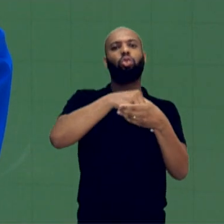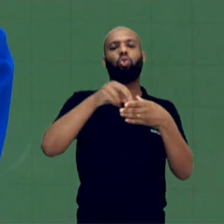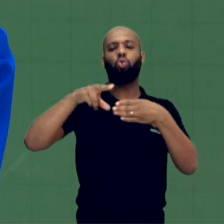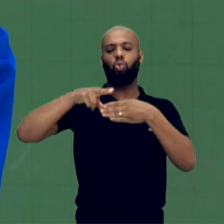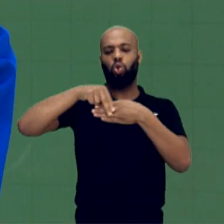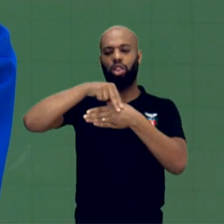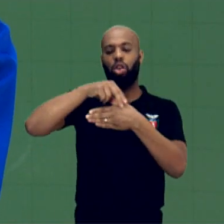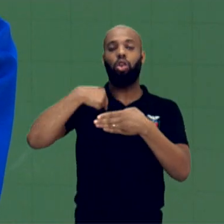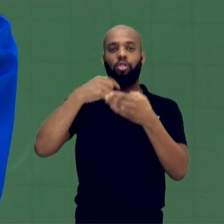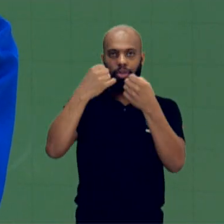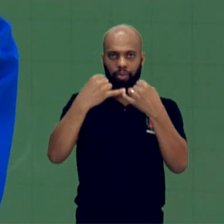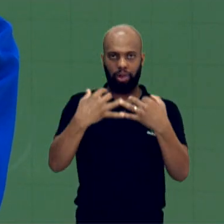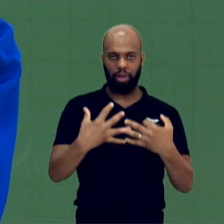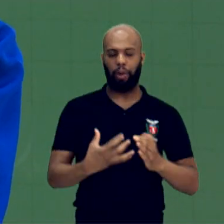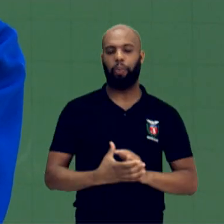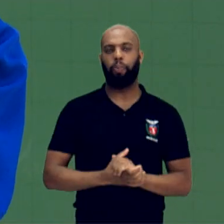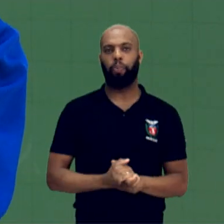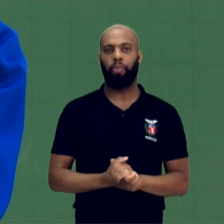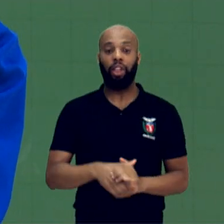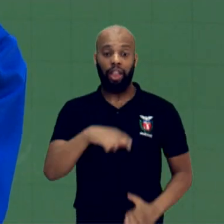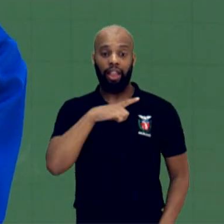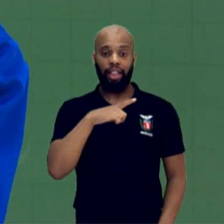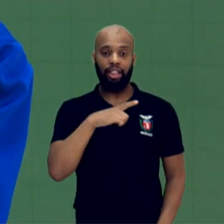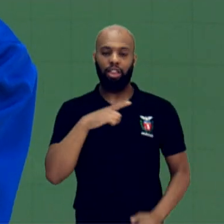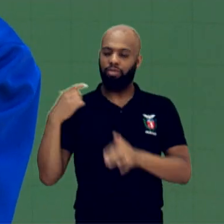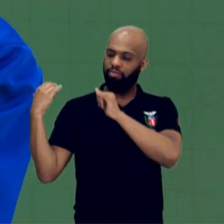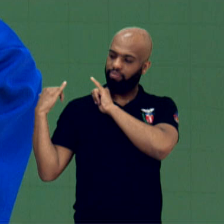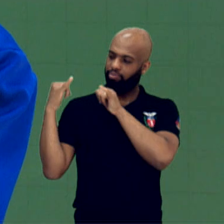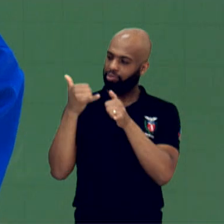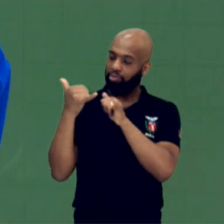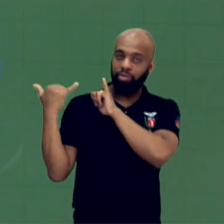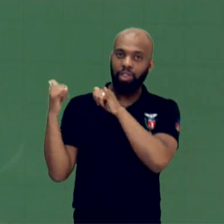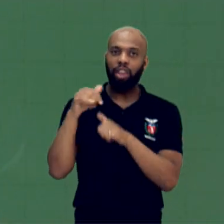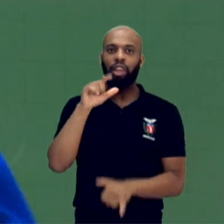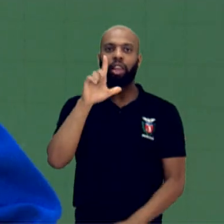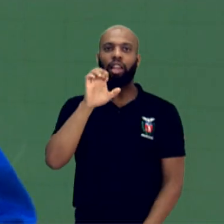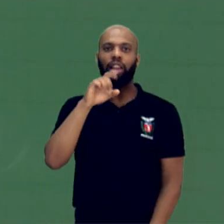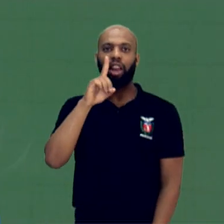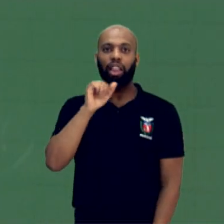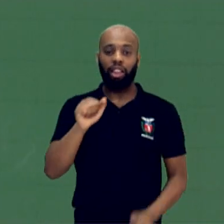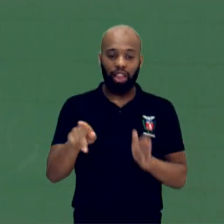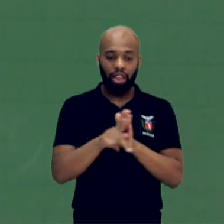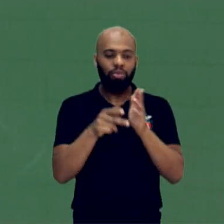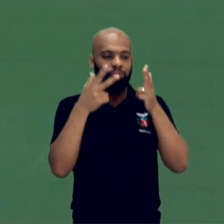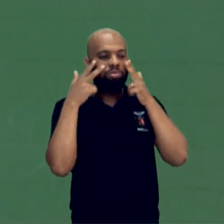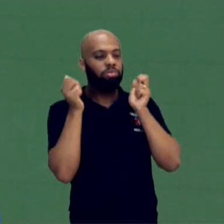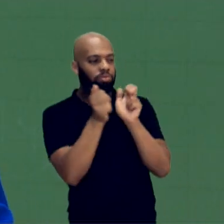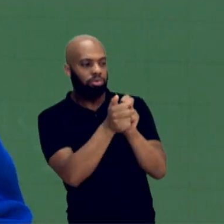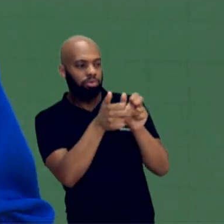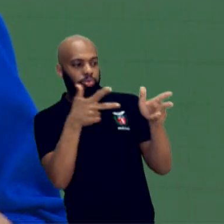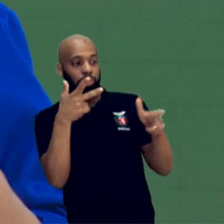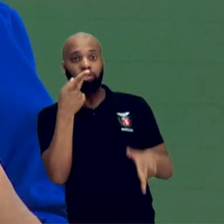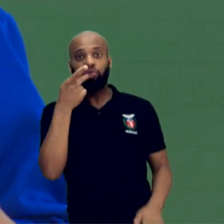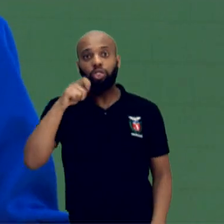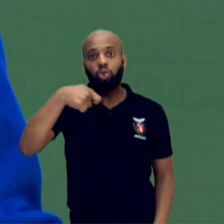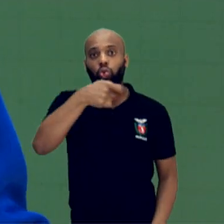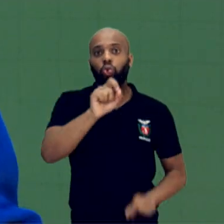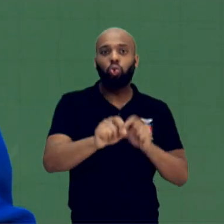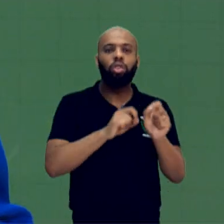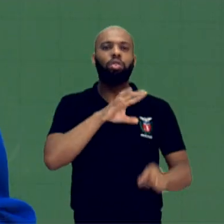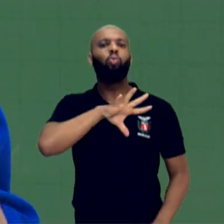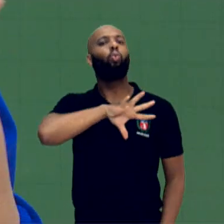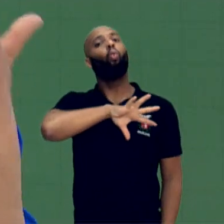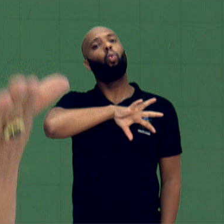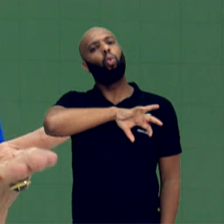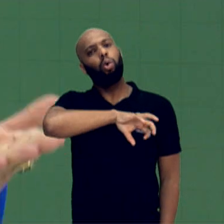vocês aqui. Existe uma lenda indígena, que fala sobre o